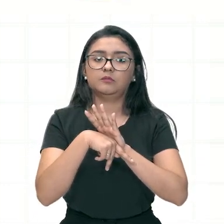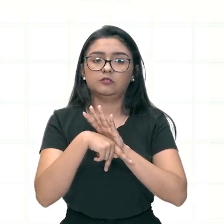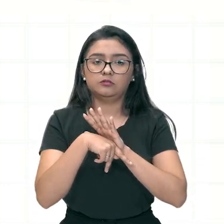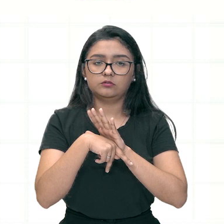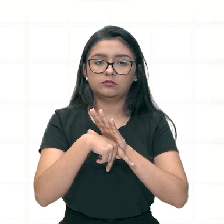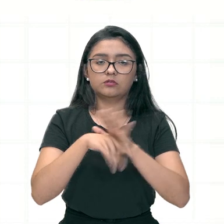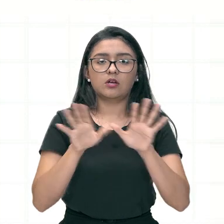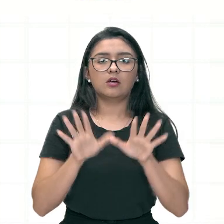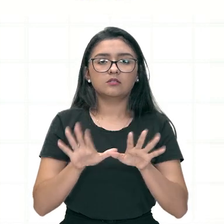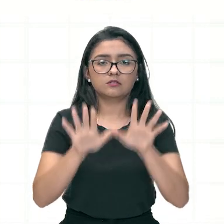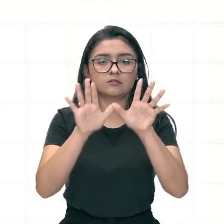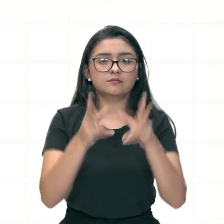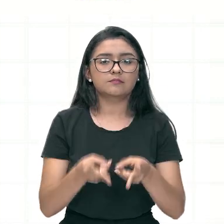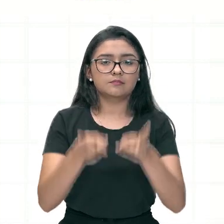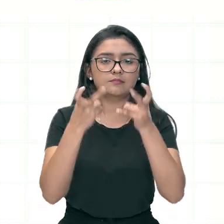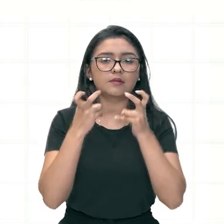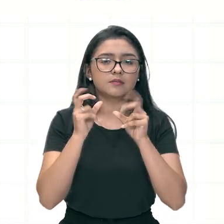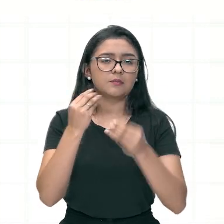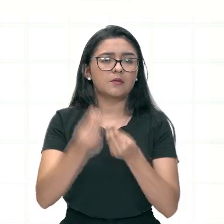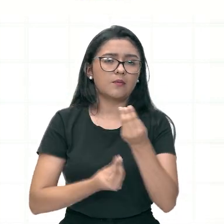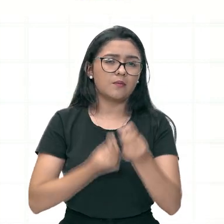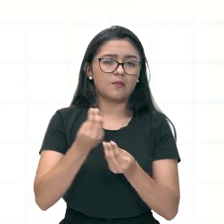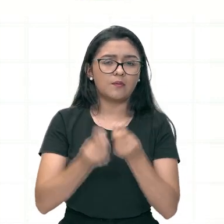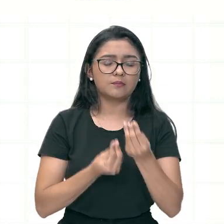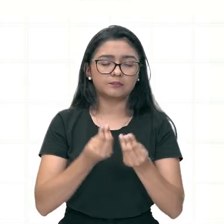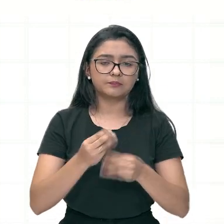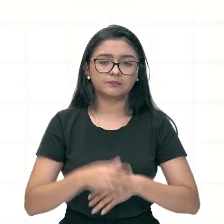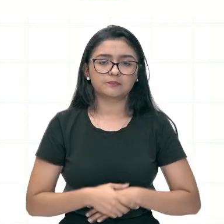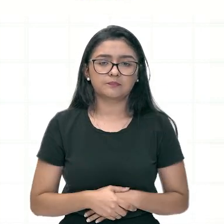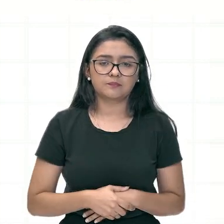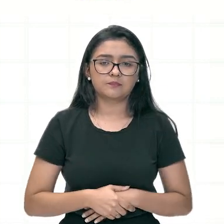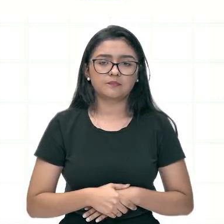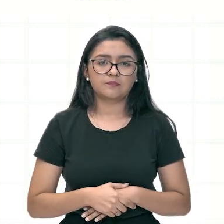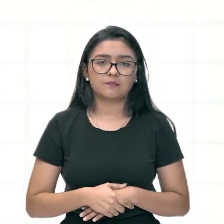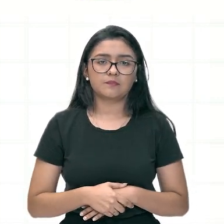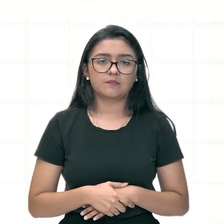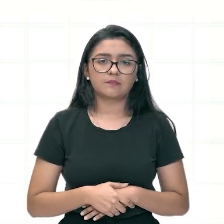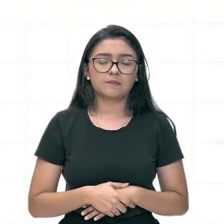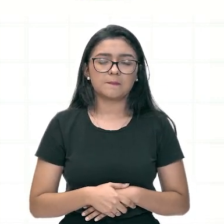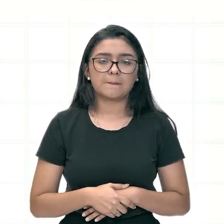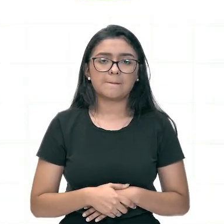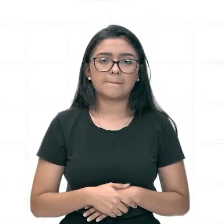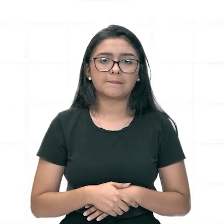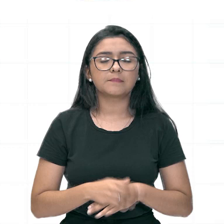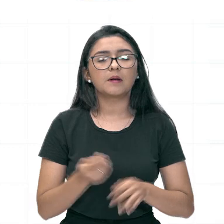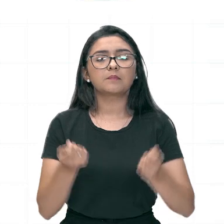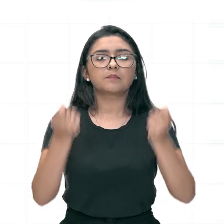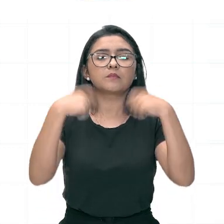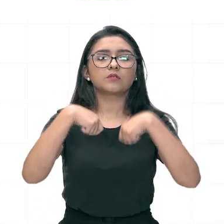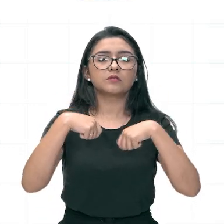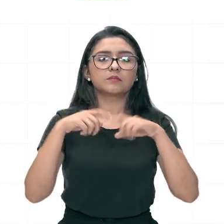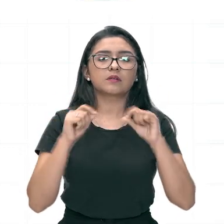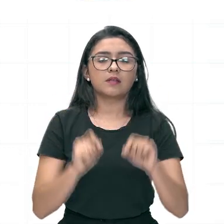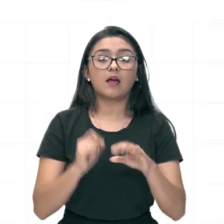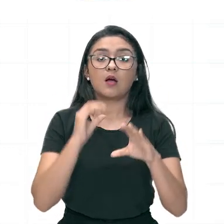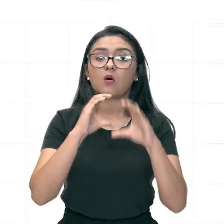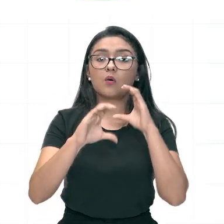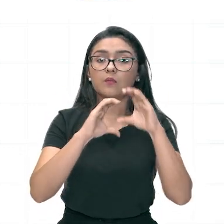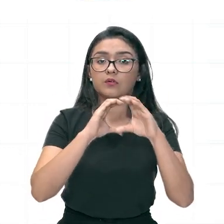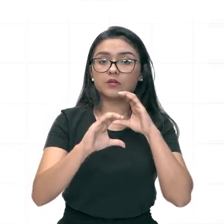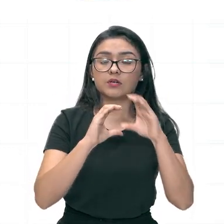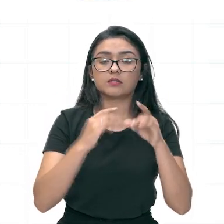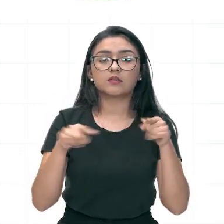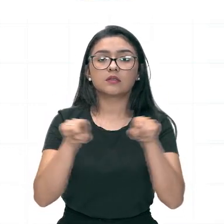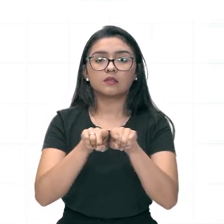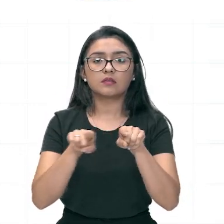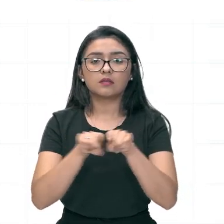nesse esquema como que funciona, né? Como que vai funcionar justamente para permitir a comunicação e até